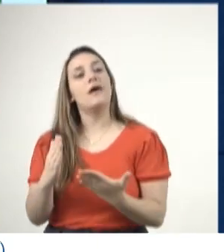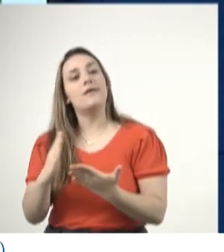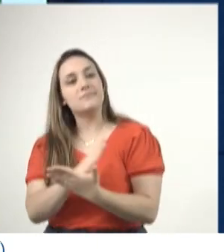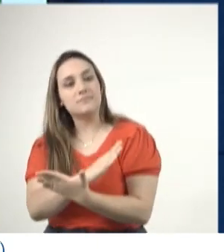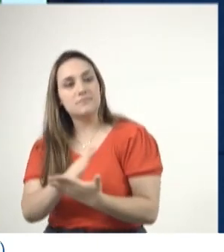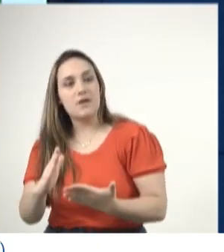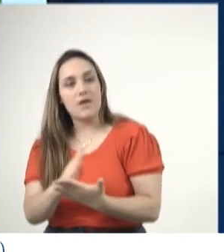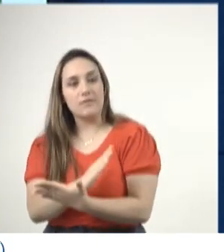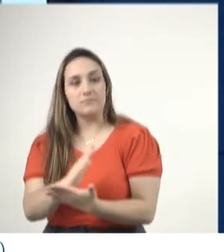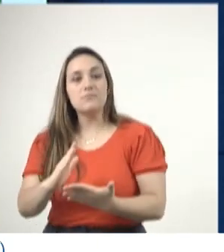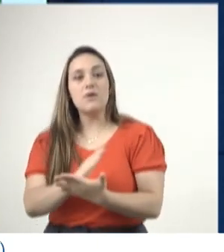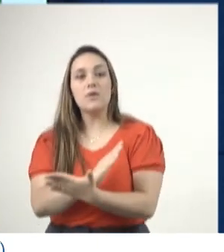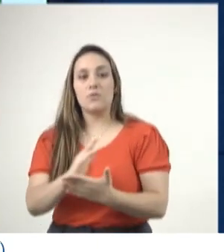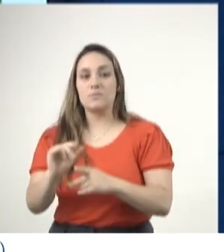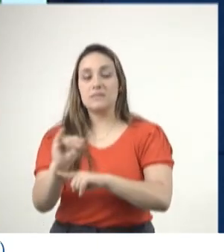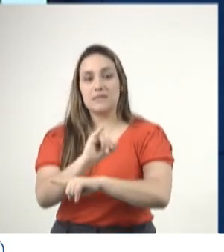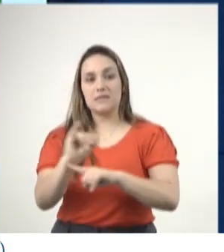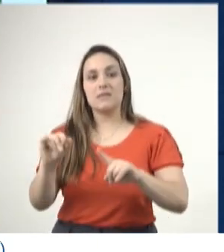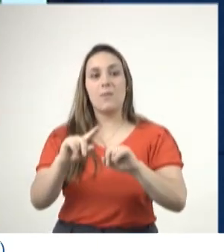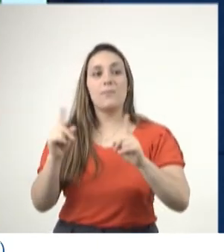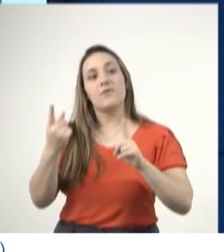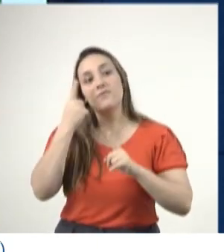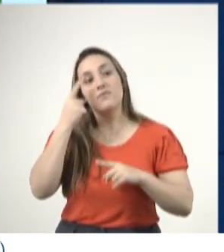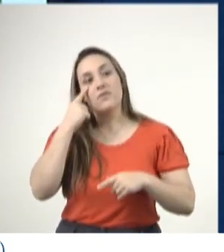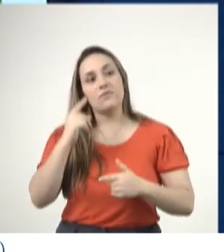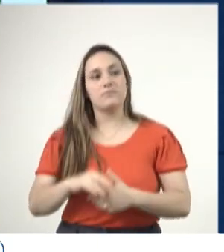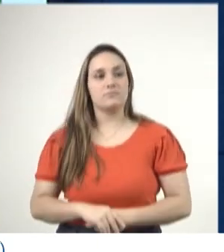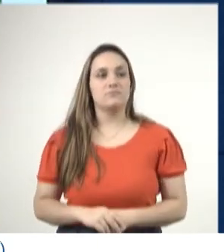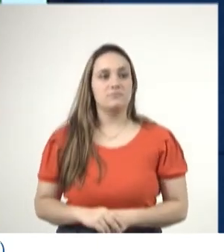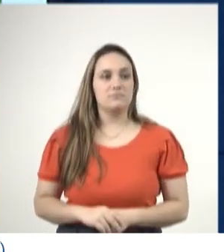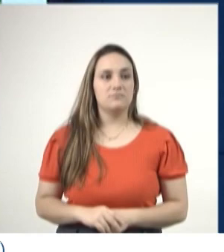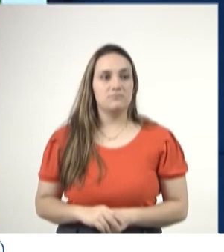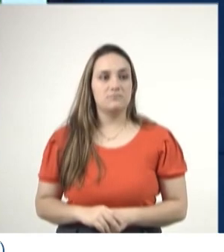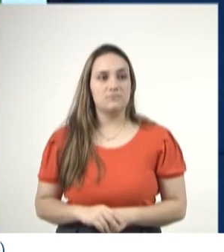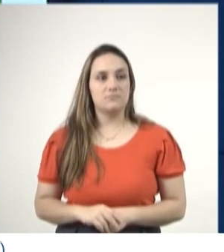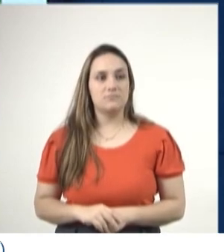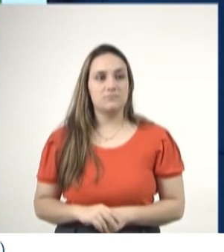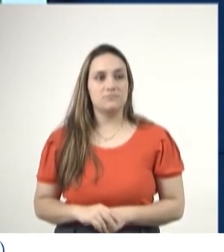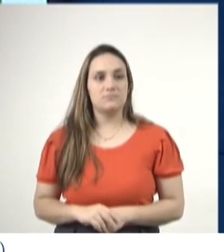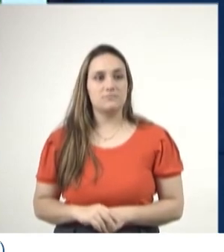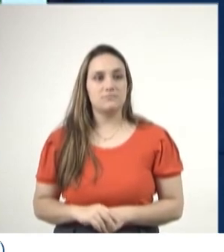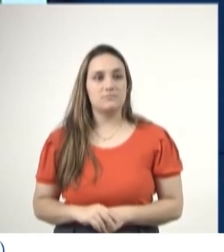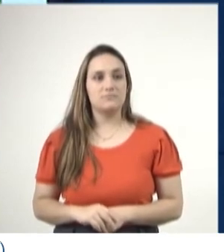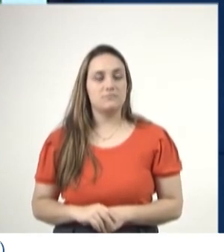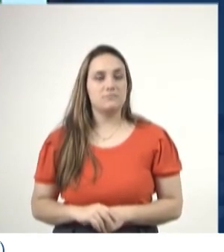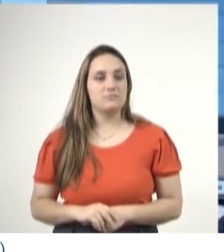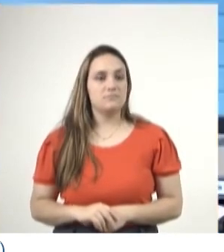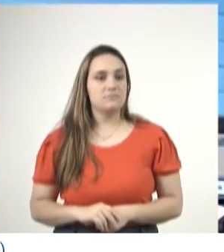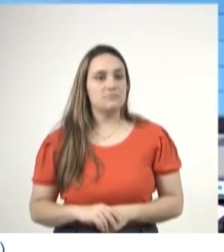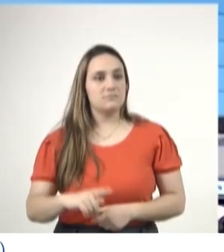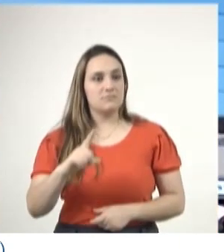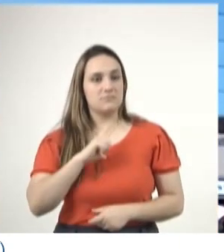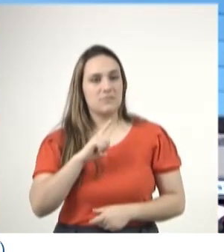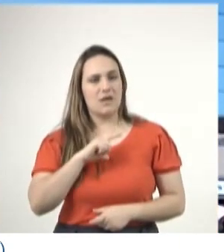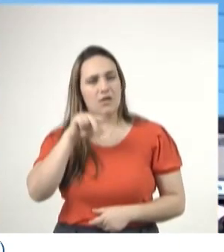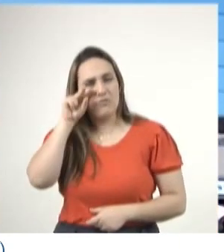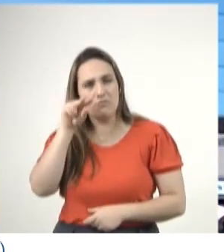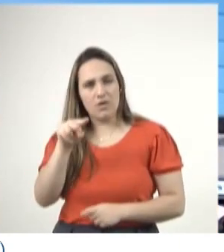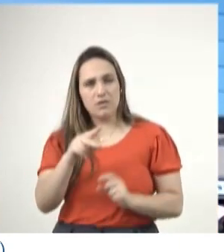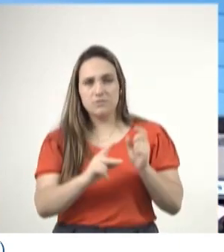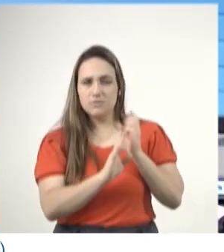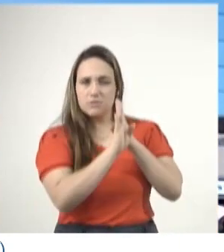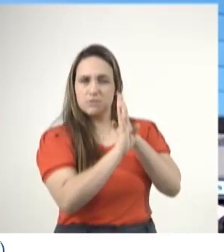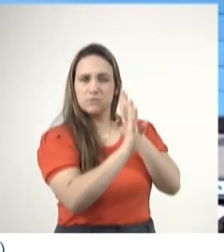usuários vulneráveis. Agora, quando a gente vai ali, utilização de barreira de contenção, eu trago essa sempre. Não sei se vocês enxergam